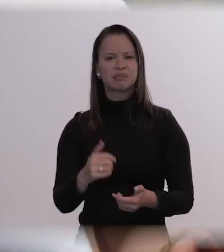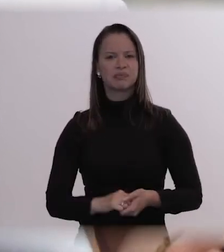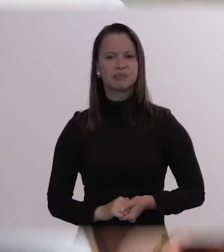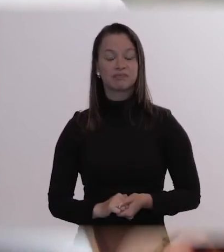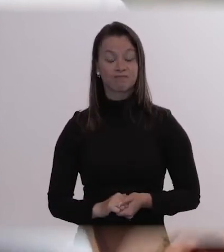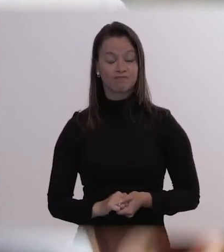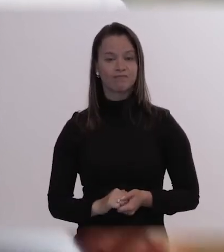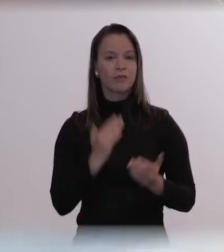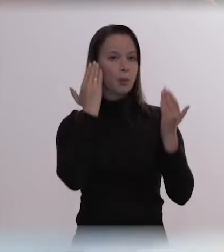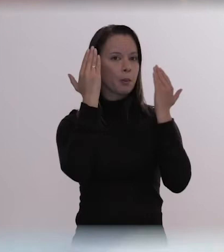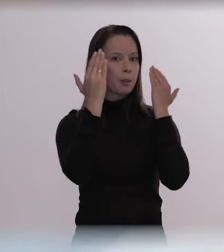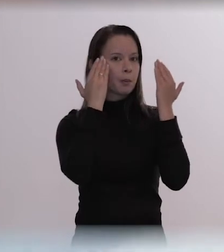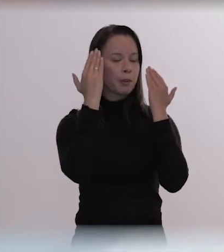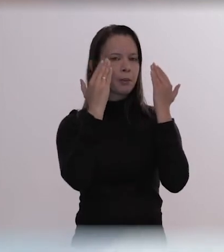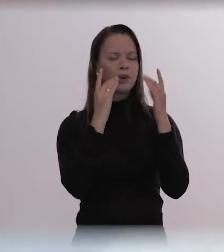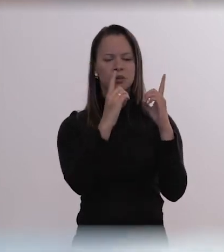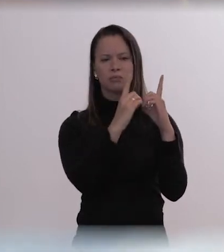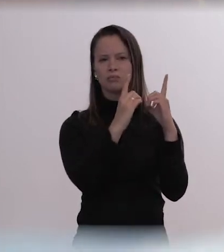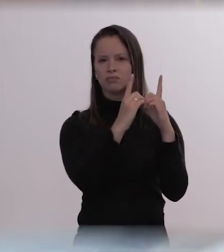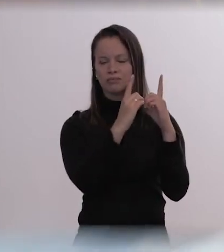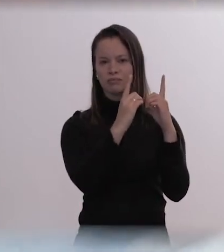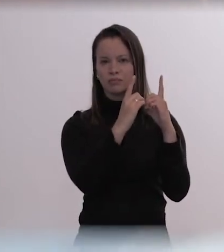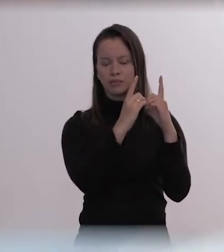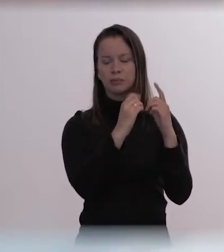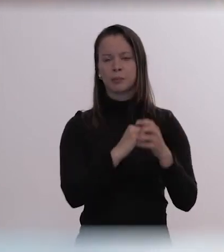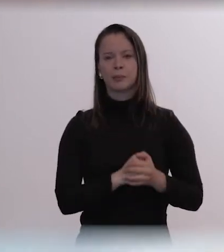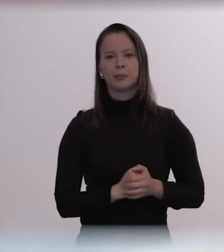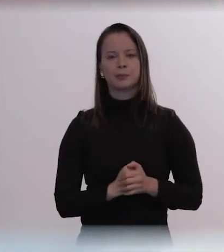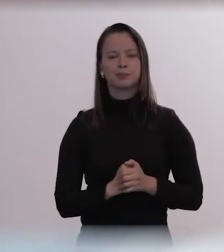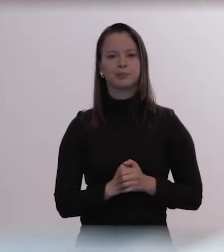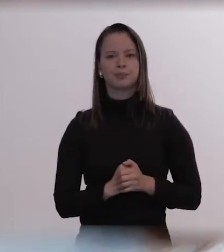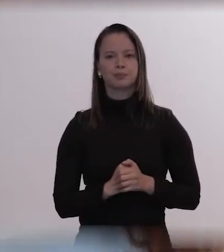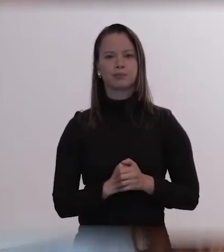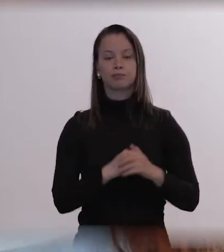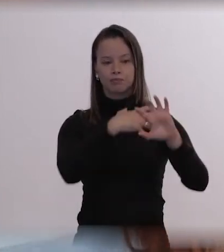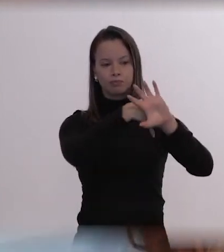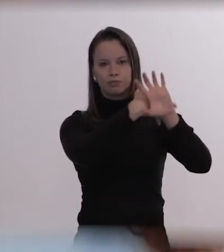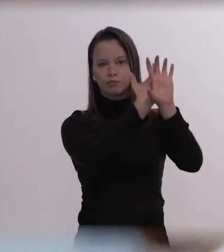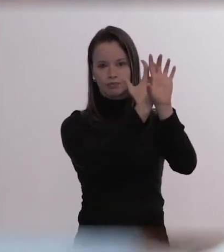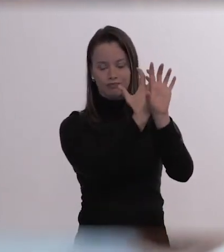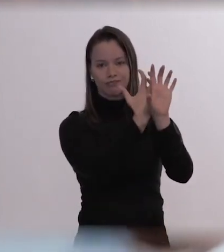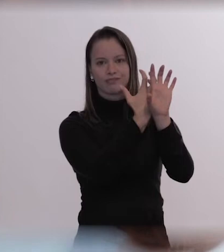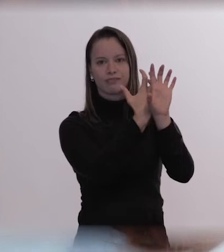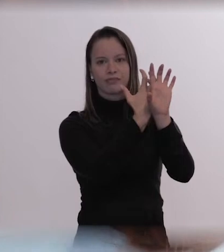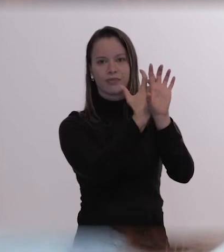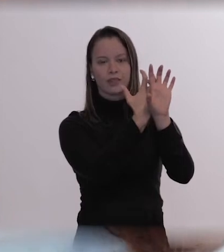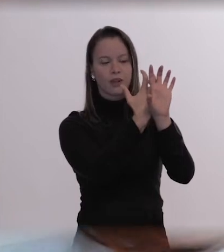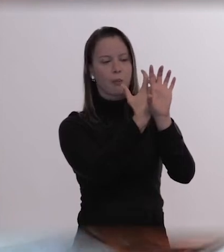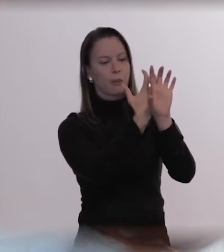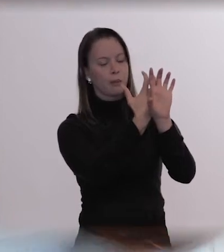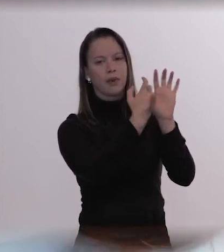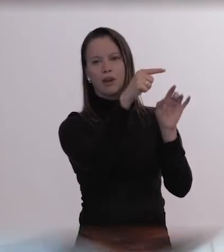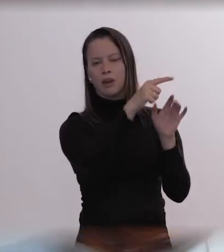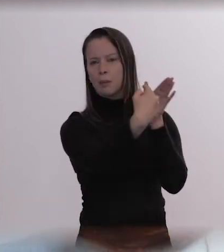uma psicóloga que faz um atendimento com a gente por vídeo, ela